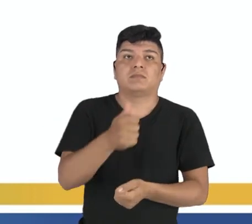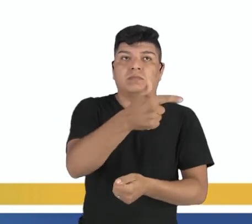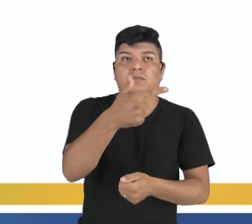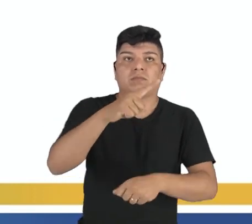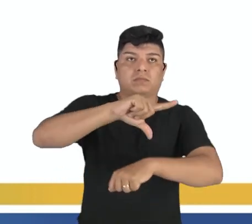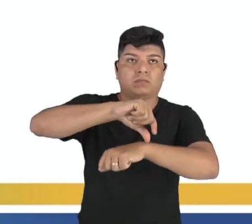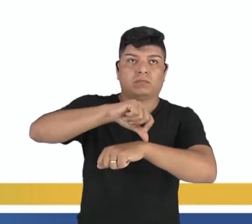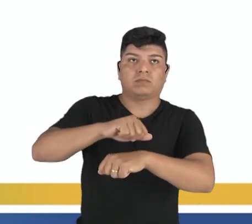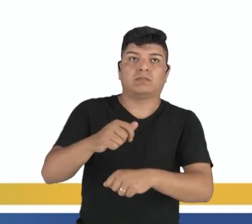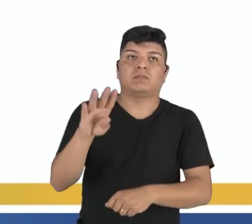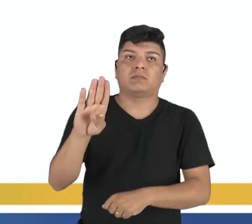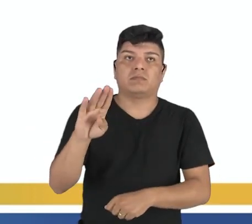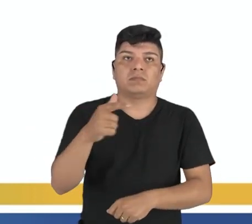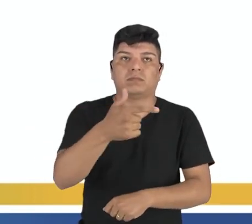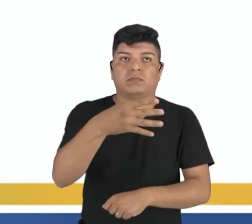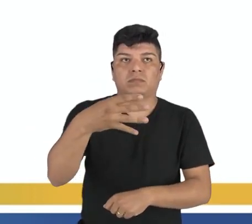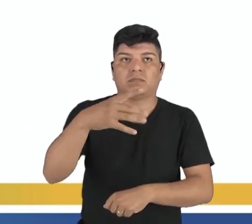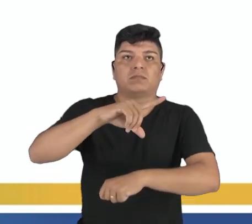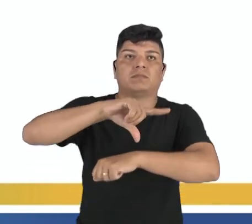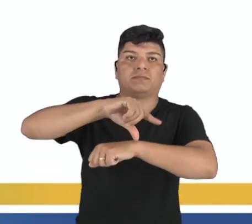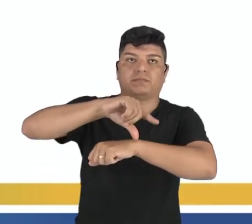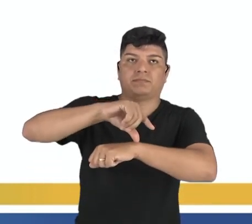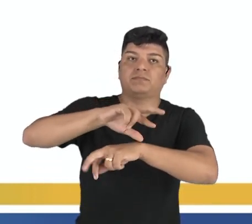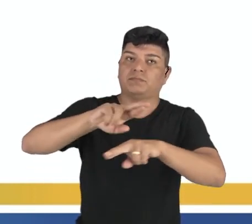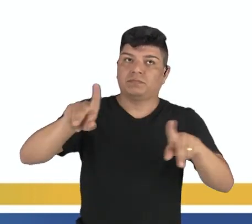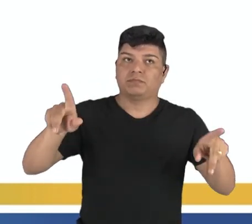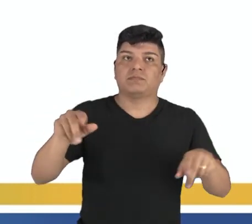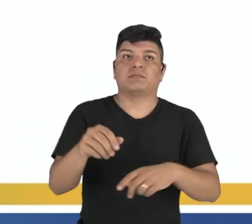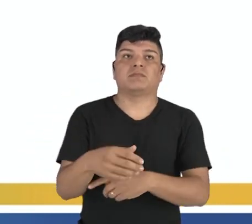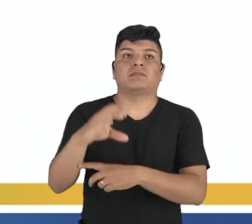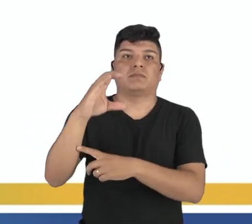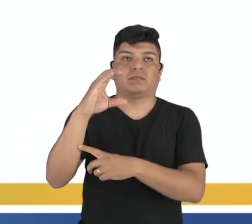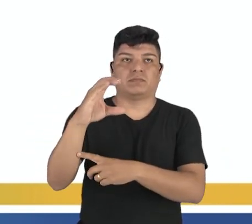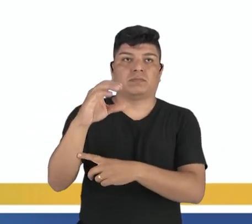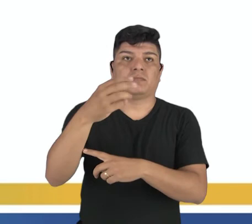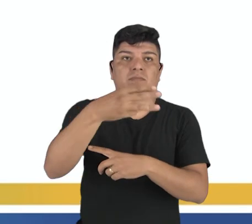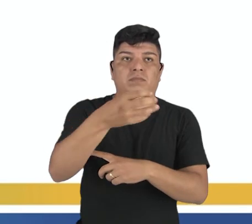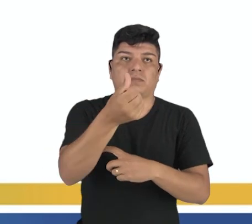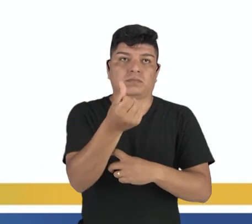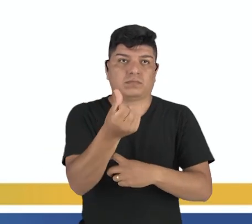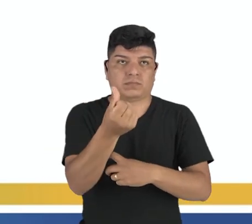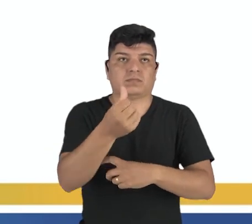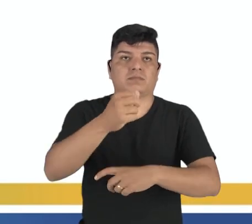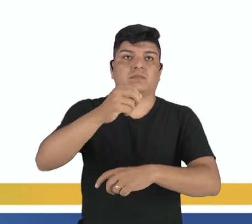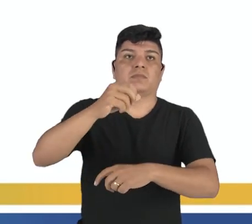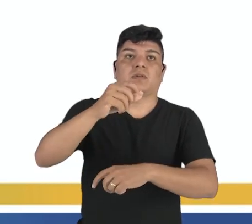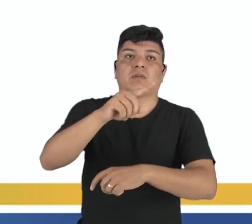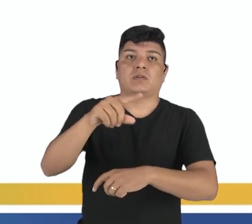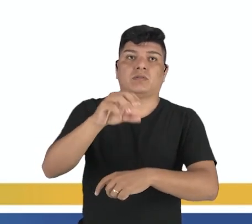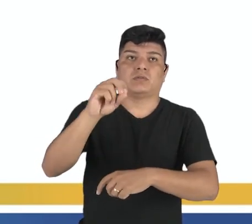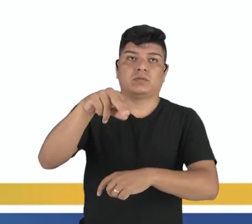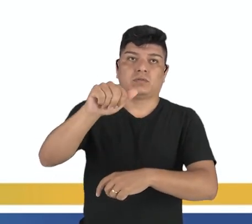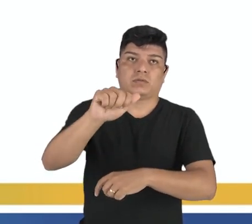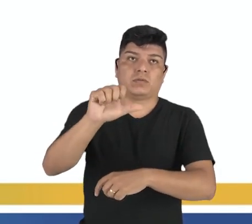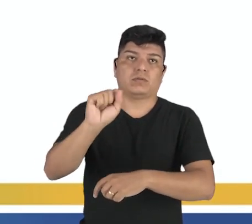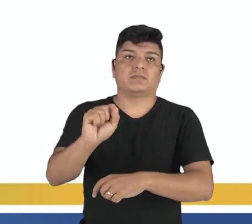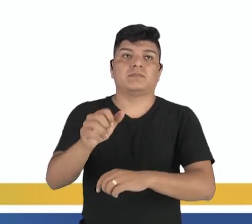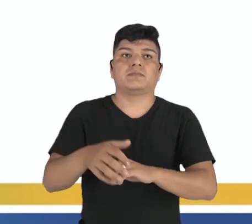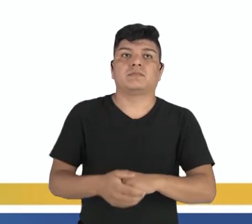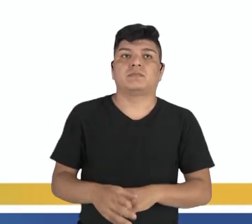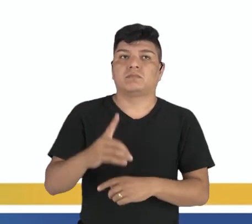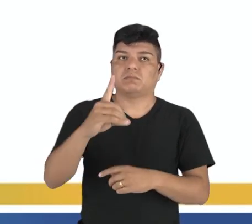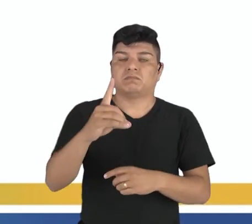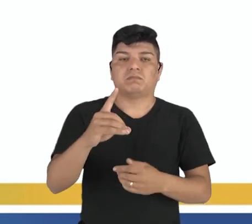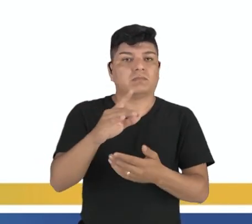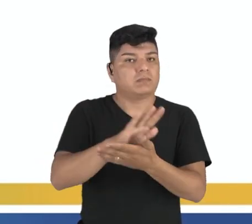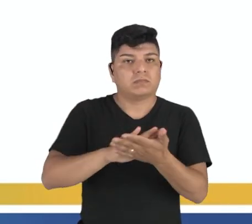fusos horários, letra B, 24 fusos horários distintos, letra C, 36 zonas climáticas, letra D,